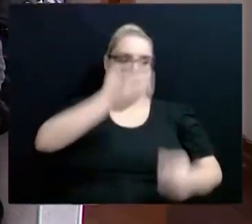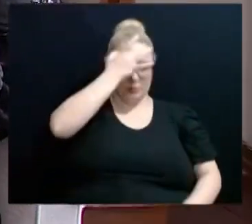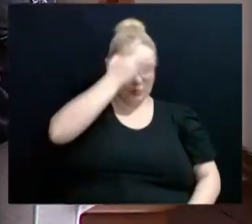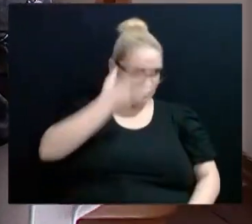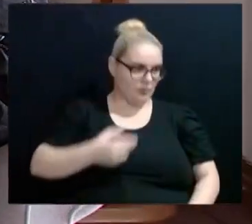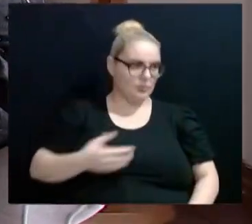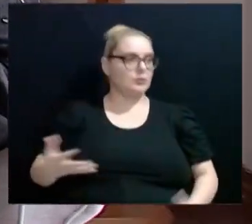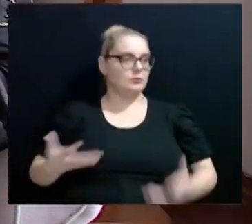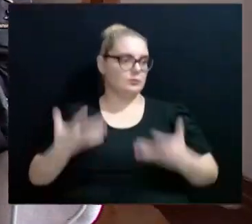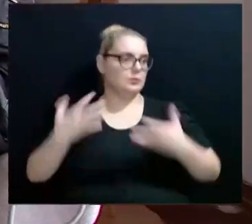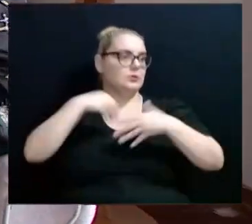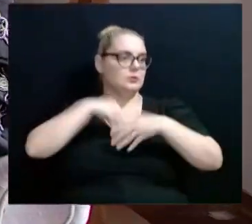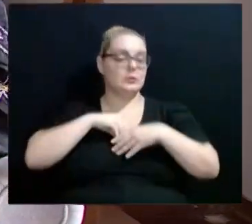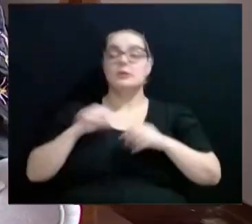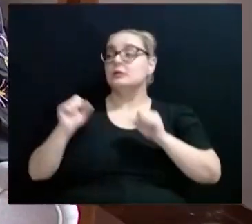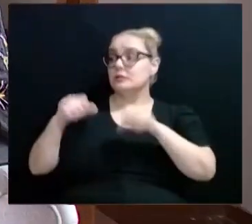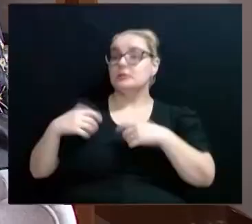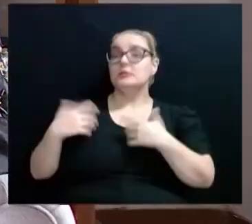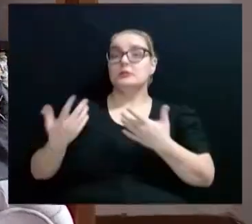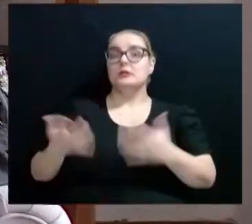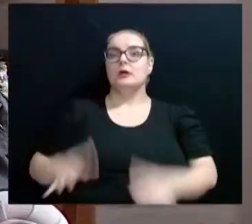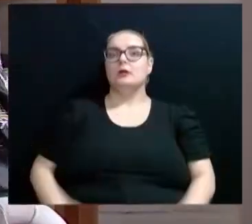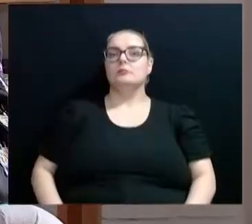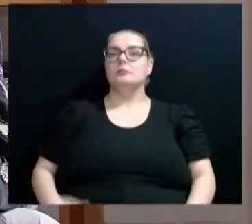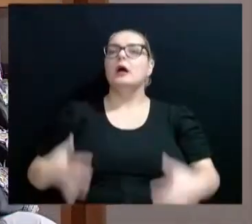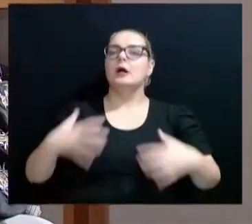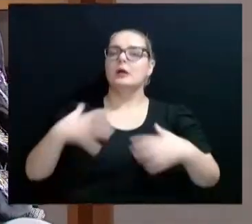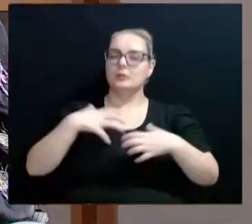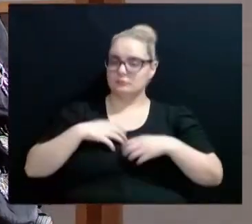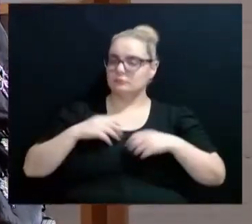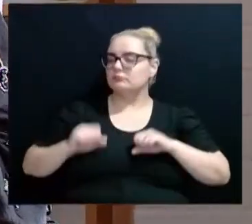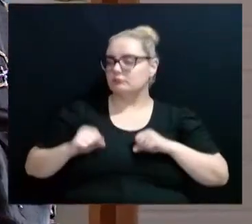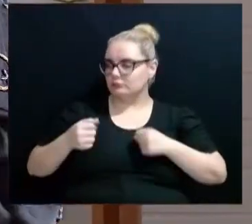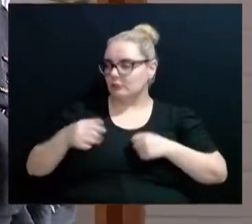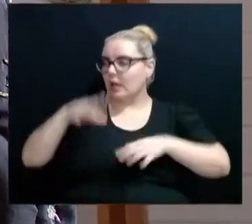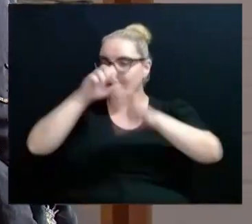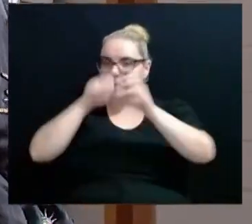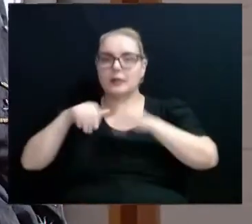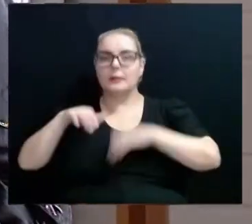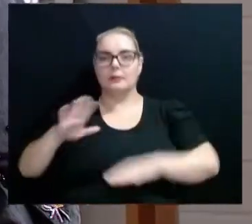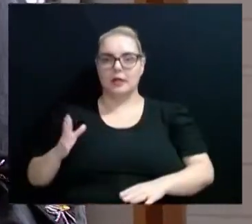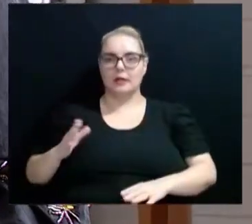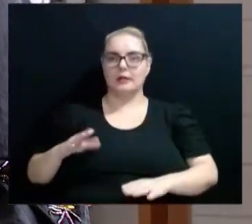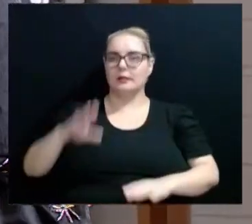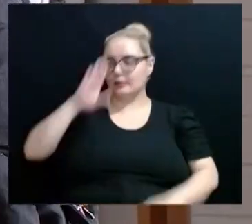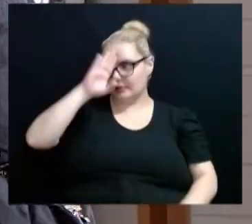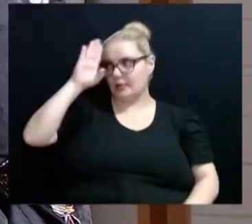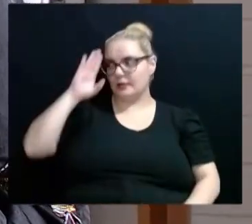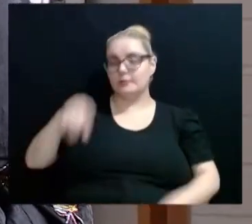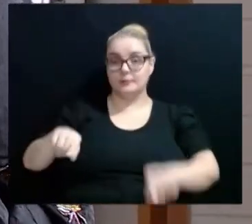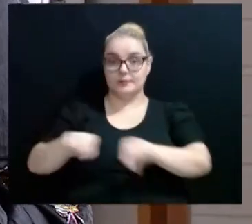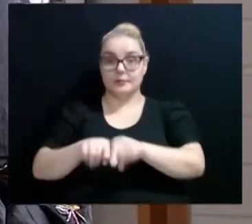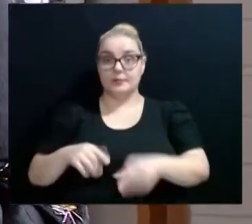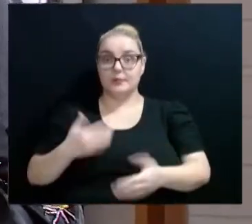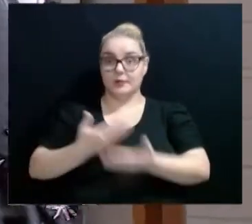era tudo dom, instintivo. Sim. Tá. Mas eu senti a vontade de me dedicar academicamente também. Eu gosto